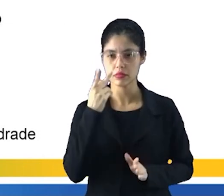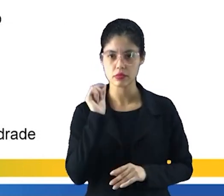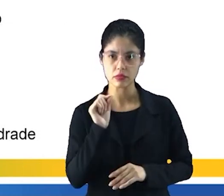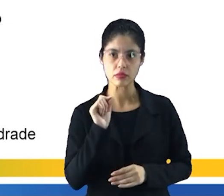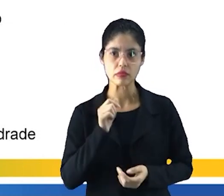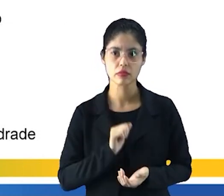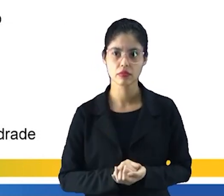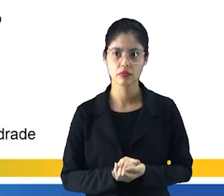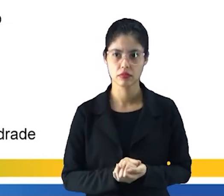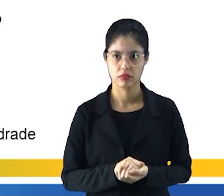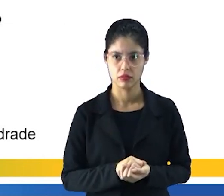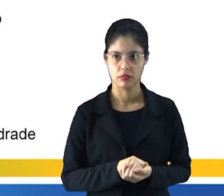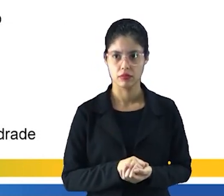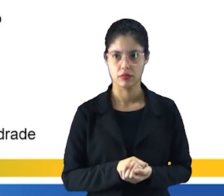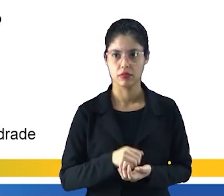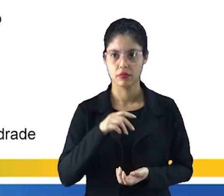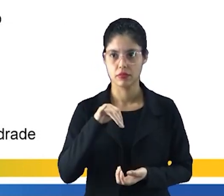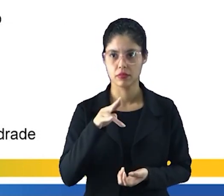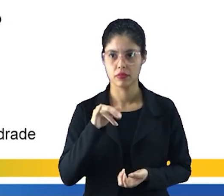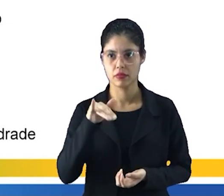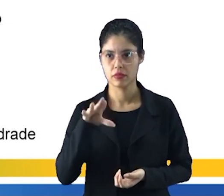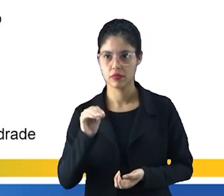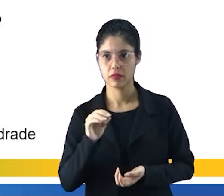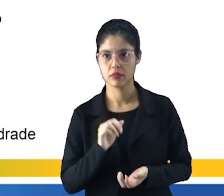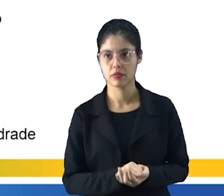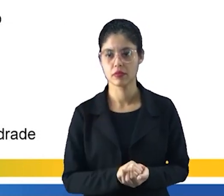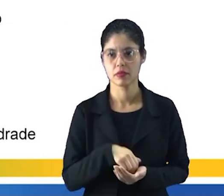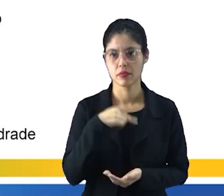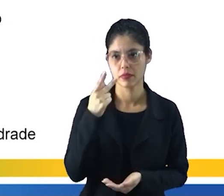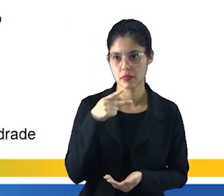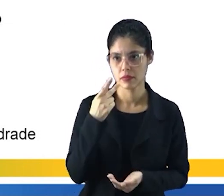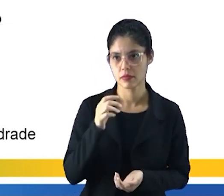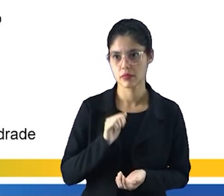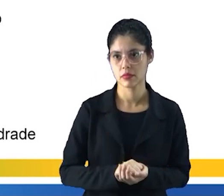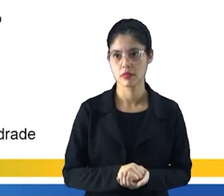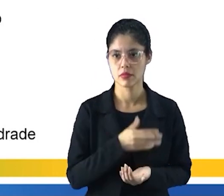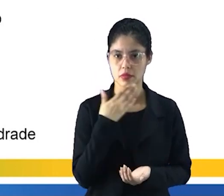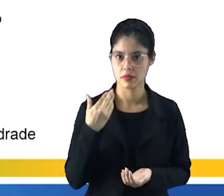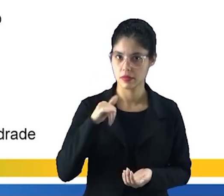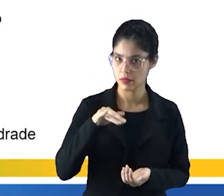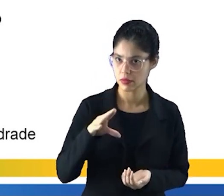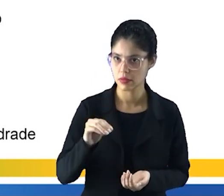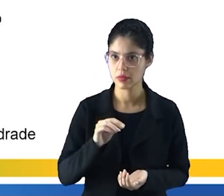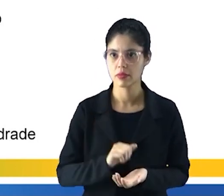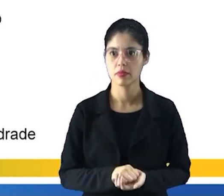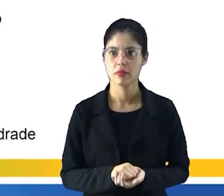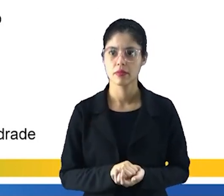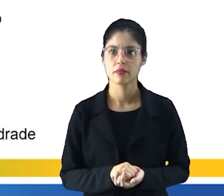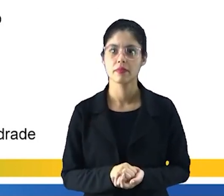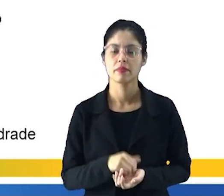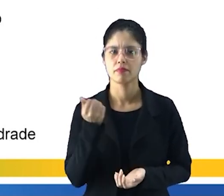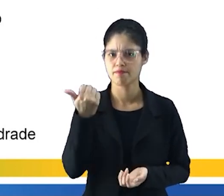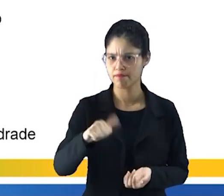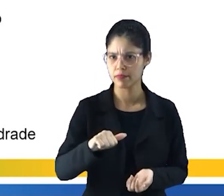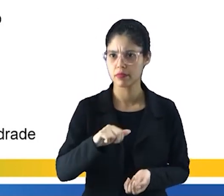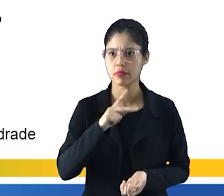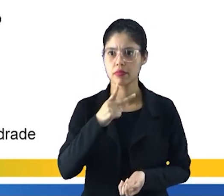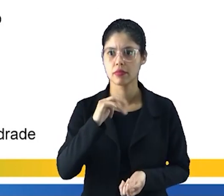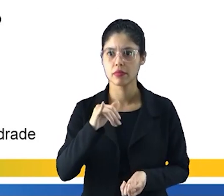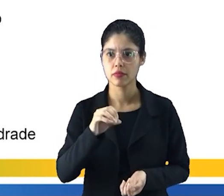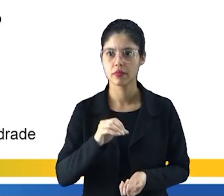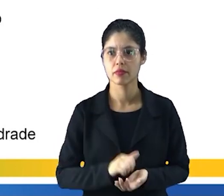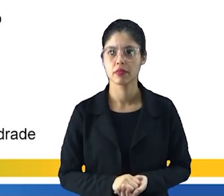assim, para dizerem milho, dizem mil, para melhor, dizem mió, para